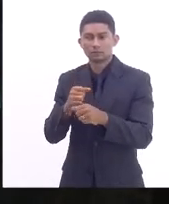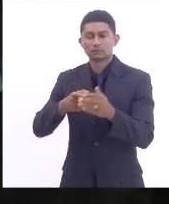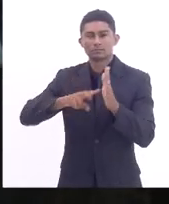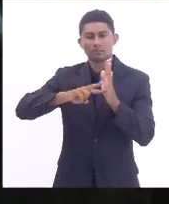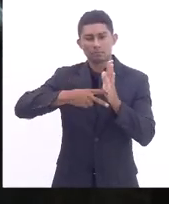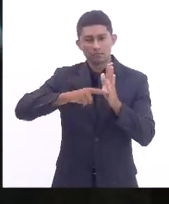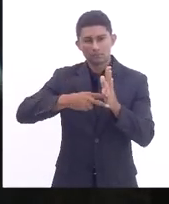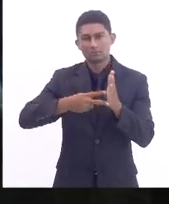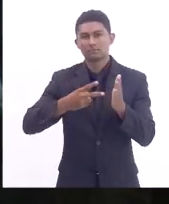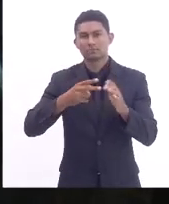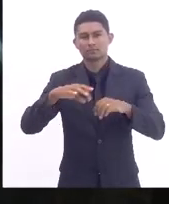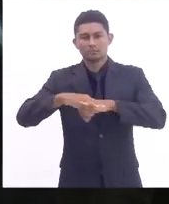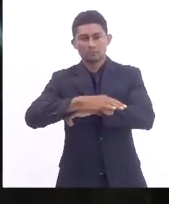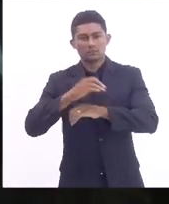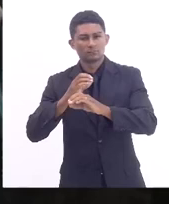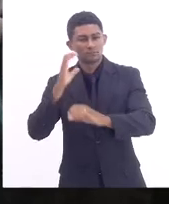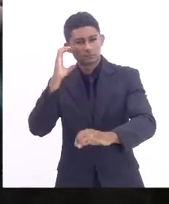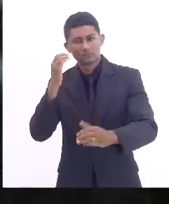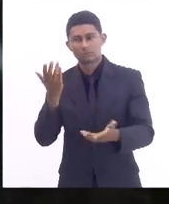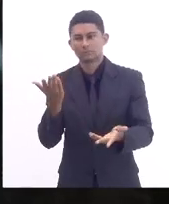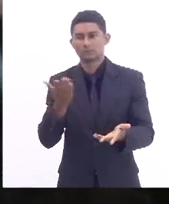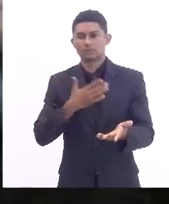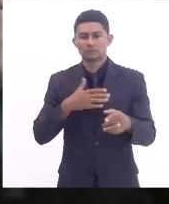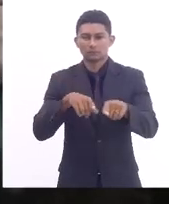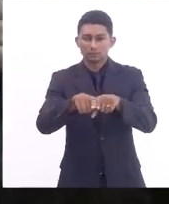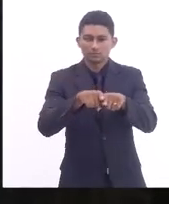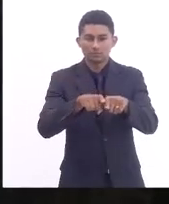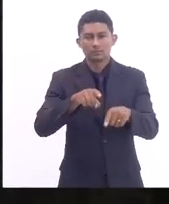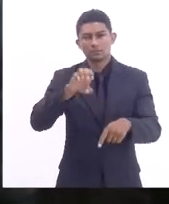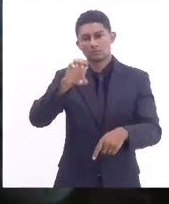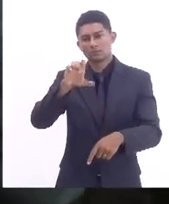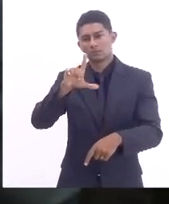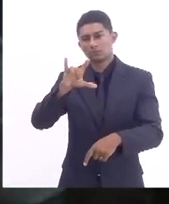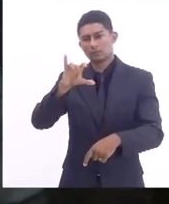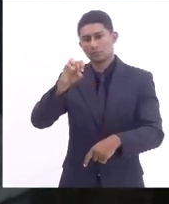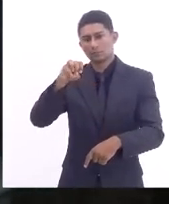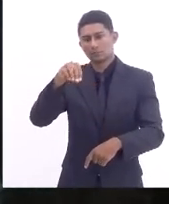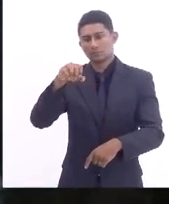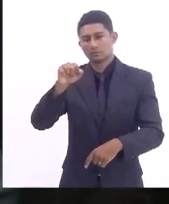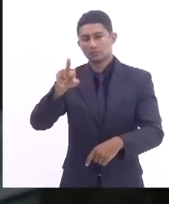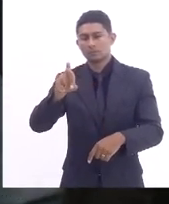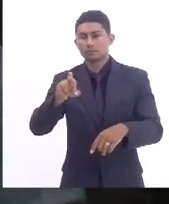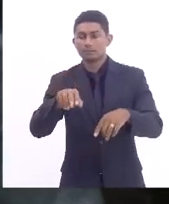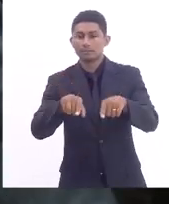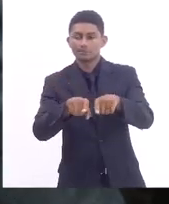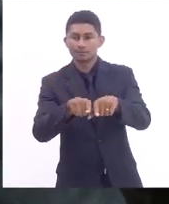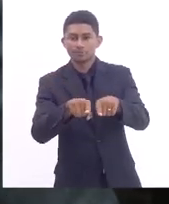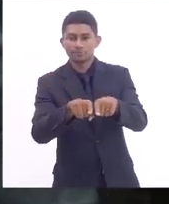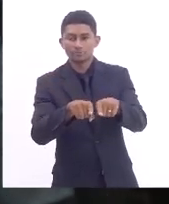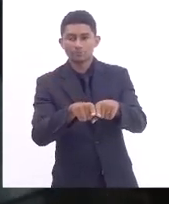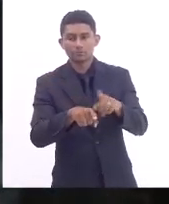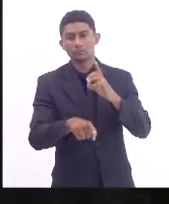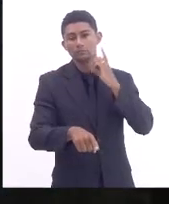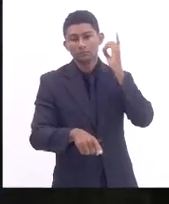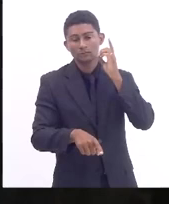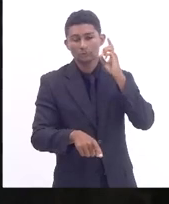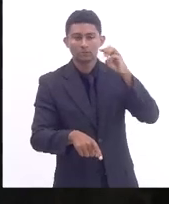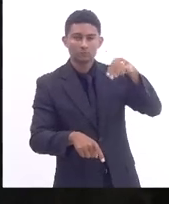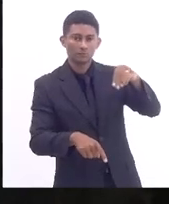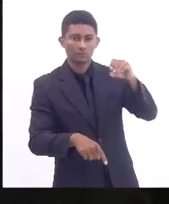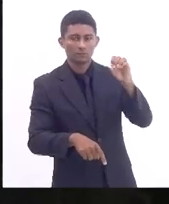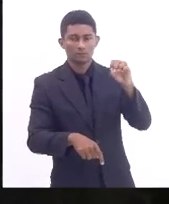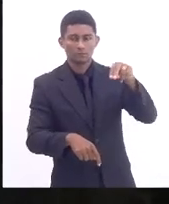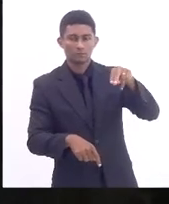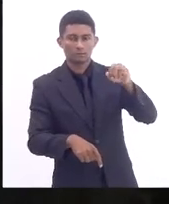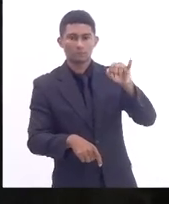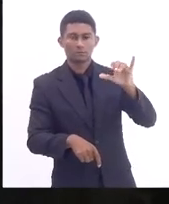Sindicato dos Engenheiros Verde Vereador meu irmão ele Omar coêlho agradecer não vi mas está presente a deputada Mônica